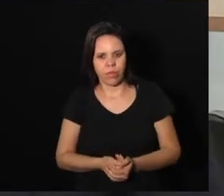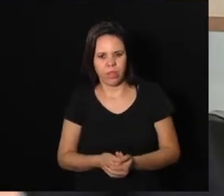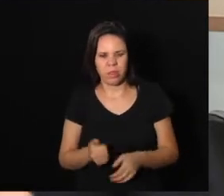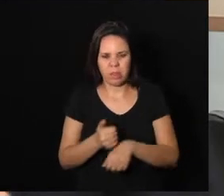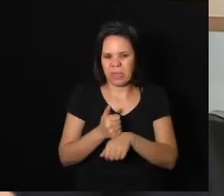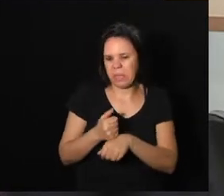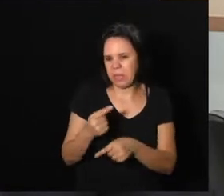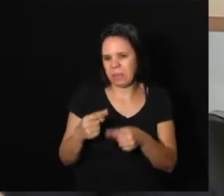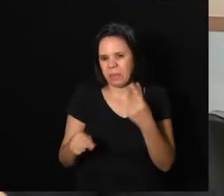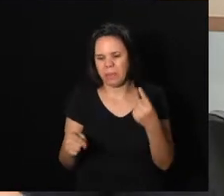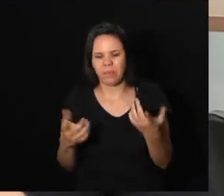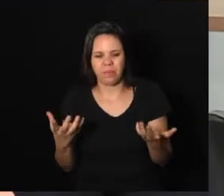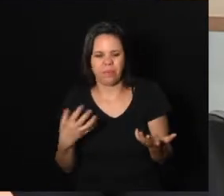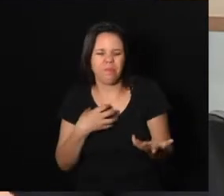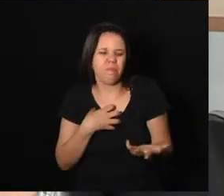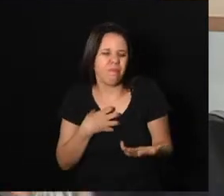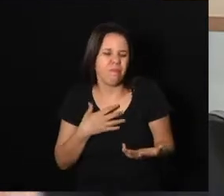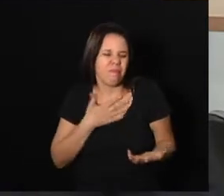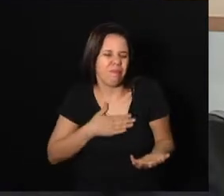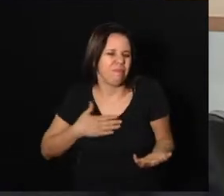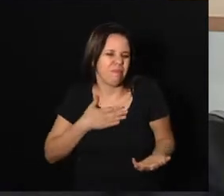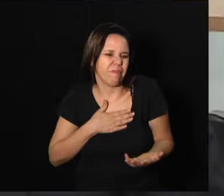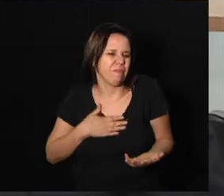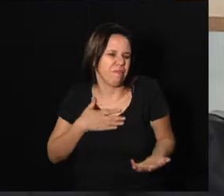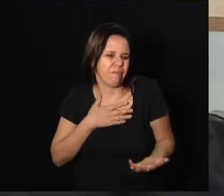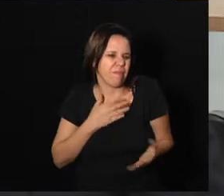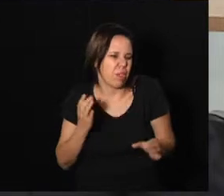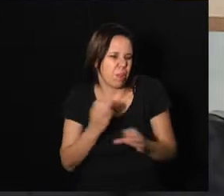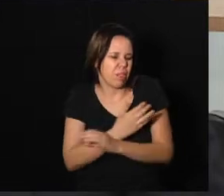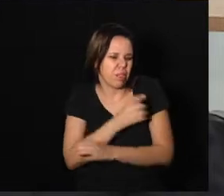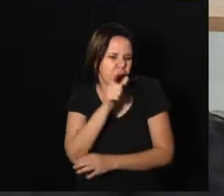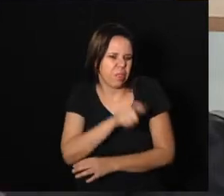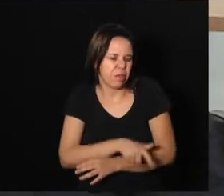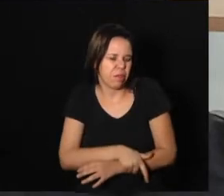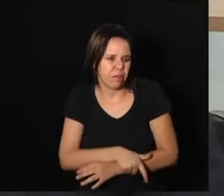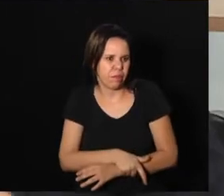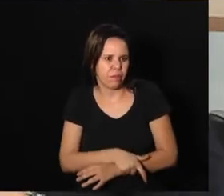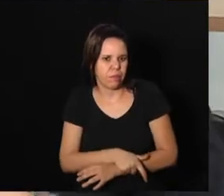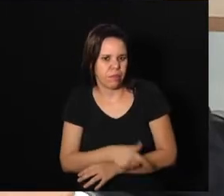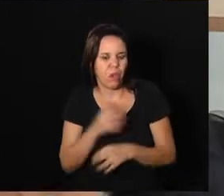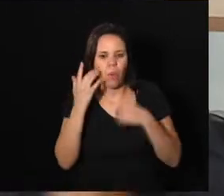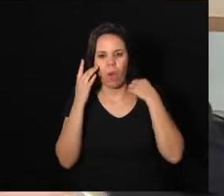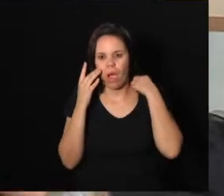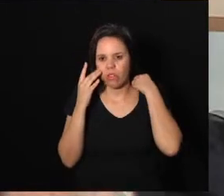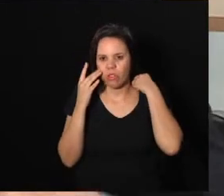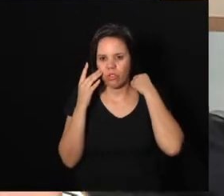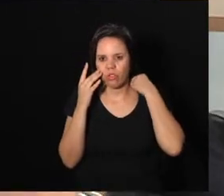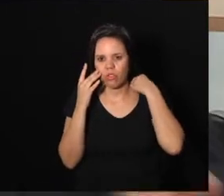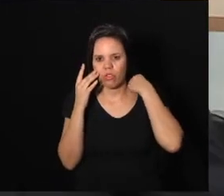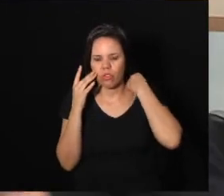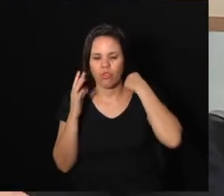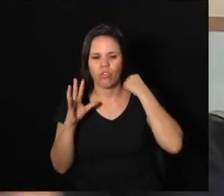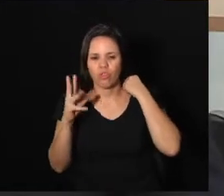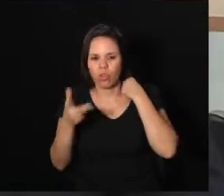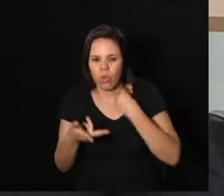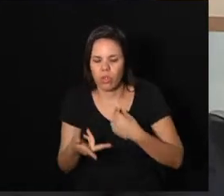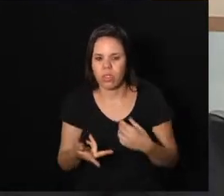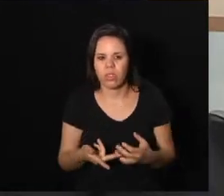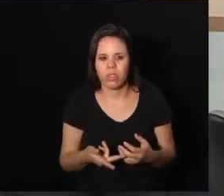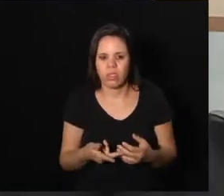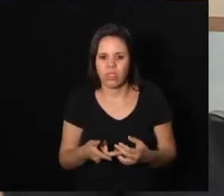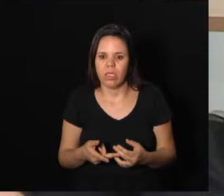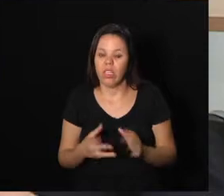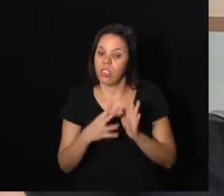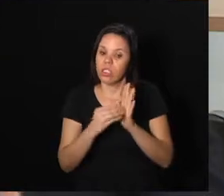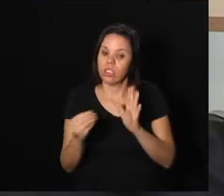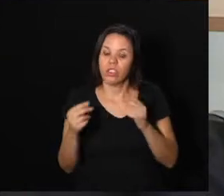não está completando de uma forma plena a pessoa. Que eu acho, assim, todas as tendências atuais